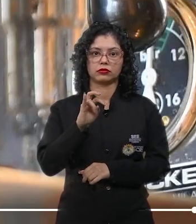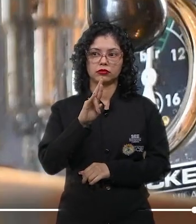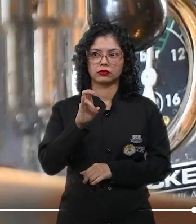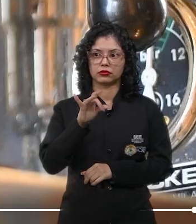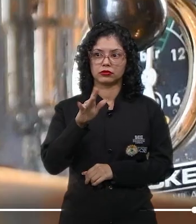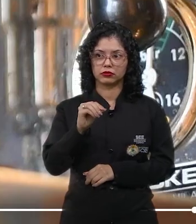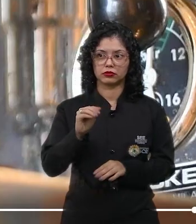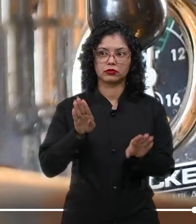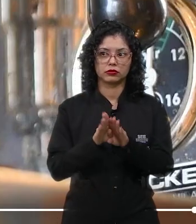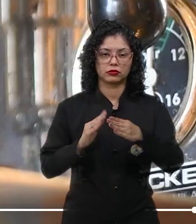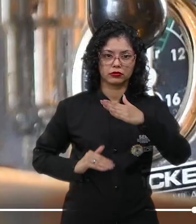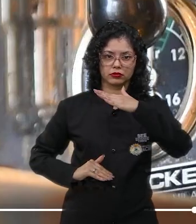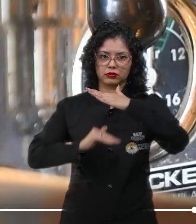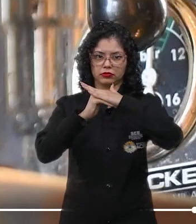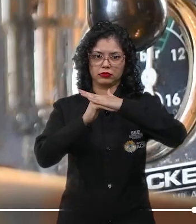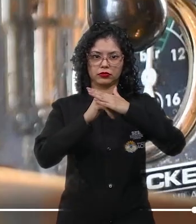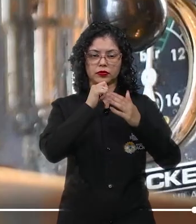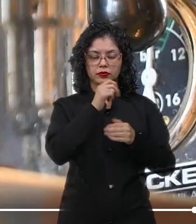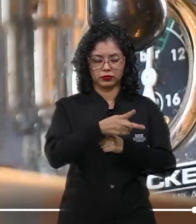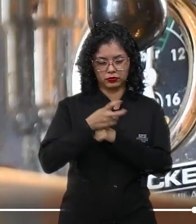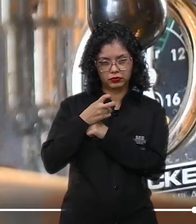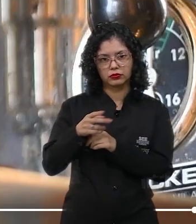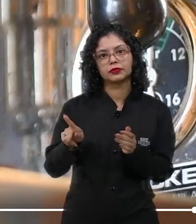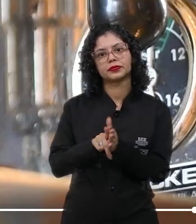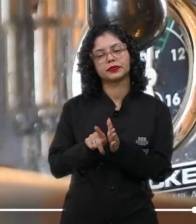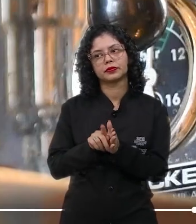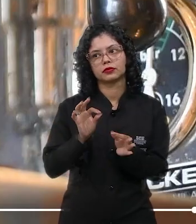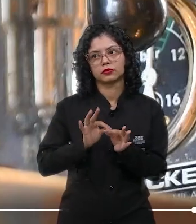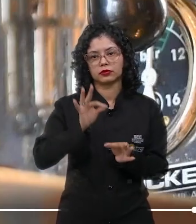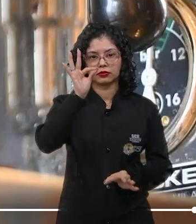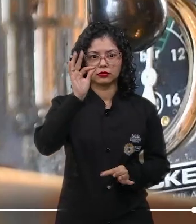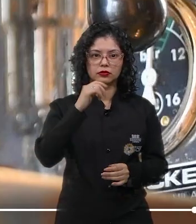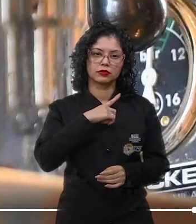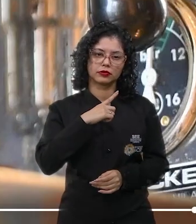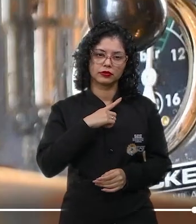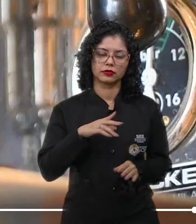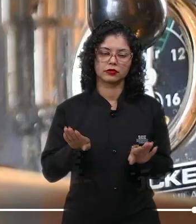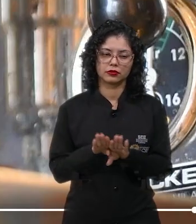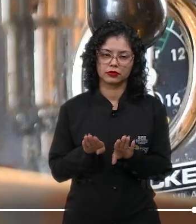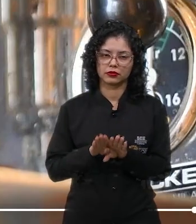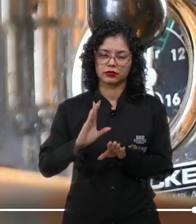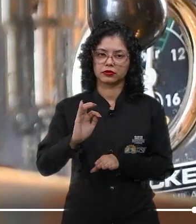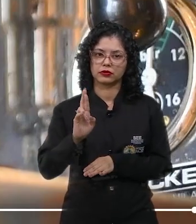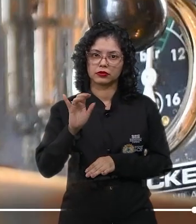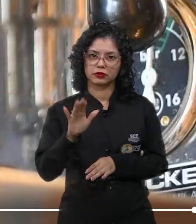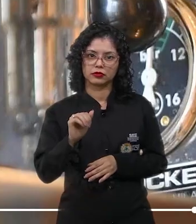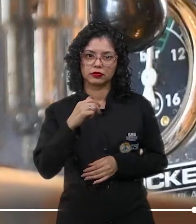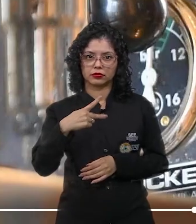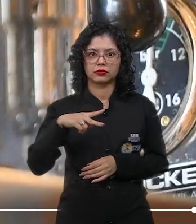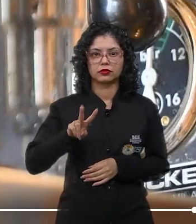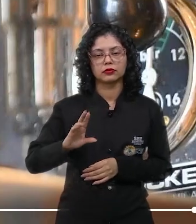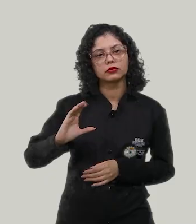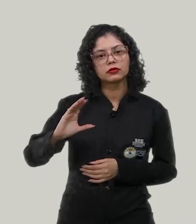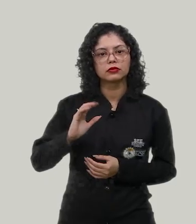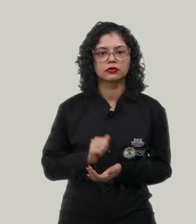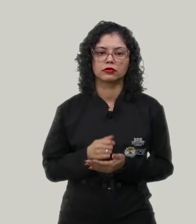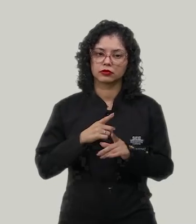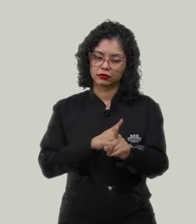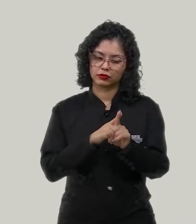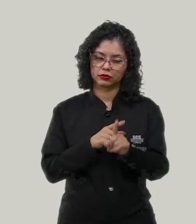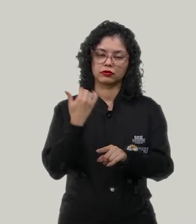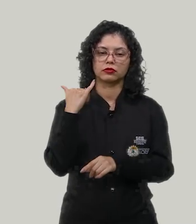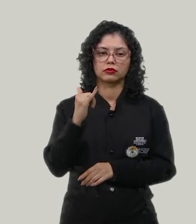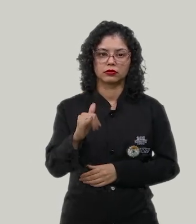o quê? A pressão para a extração, e os cabos elétricos, né, que são de cobre e PVC para fazer a condução